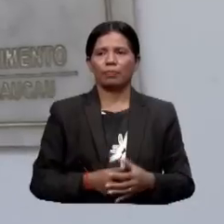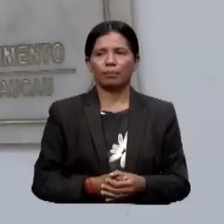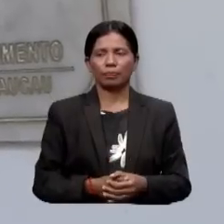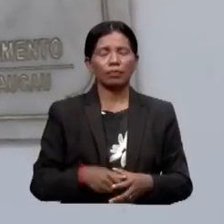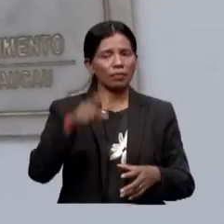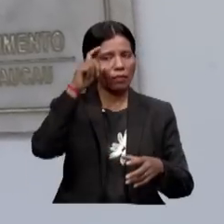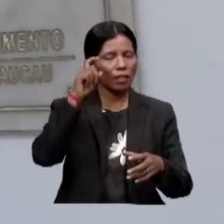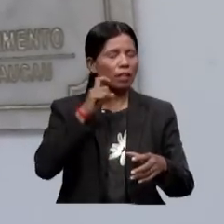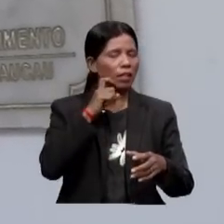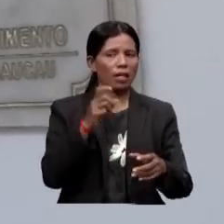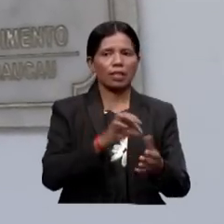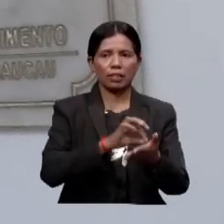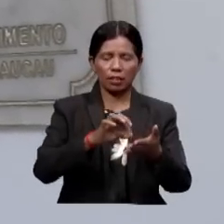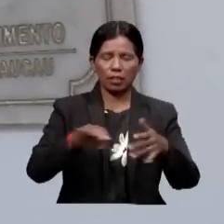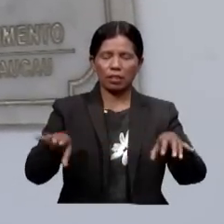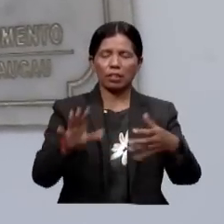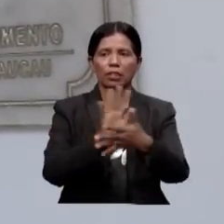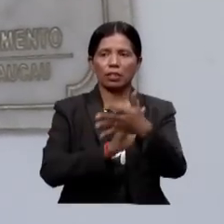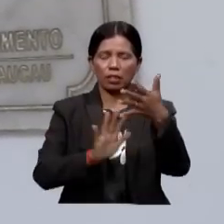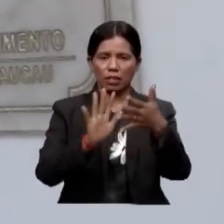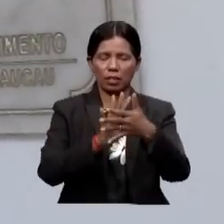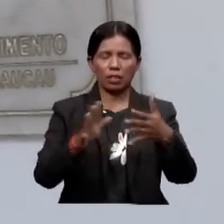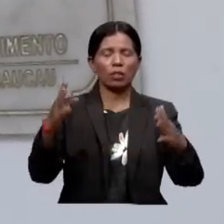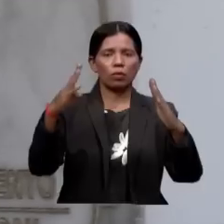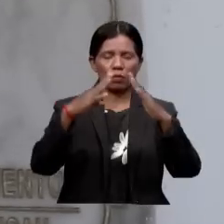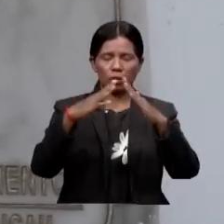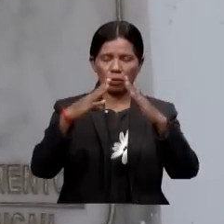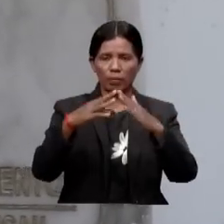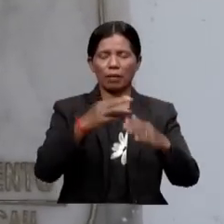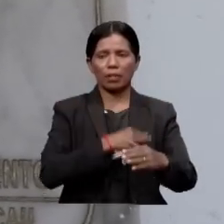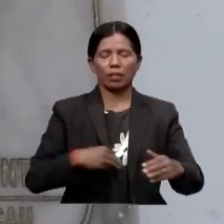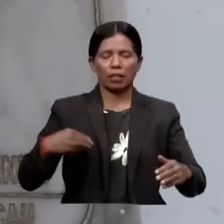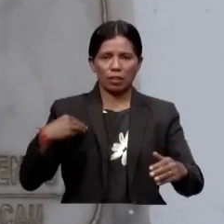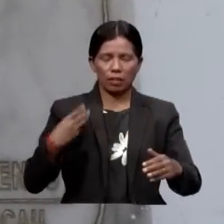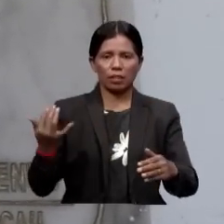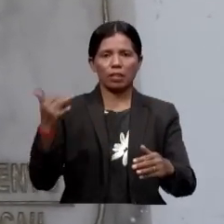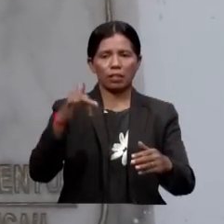Sanonismão Mos assina placa inauguração residência Madre Sirenian, nebe